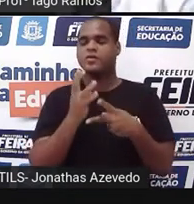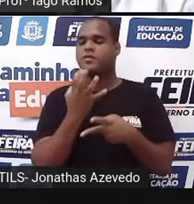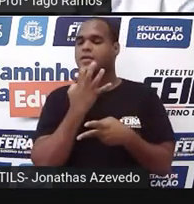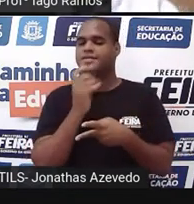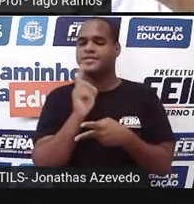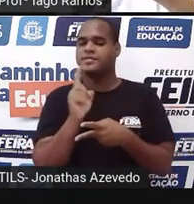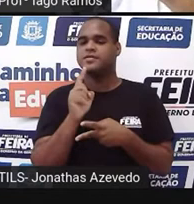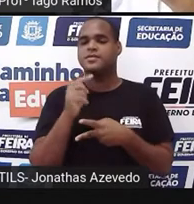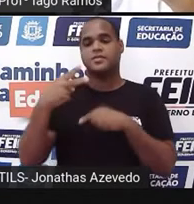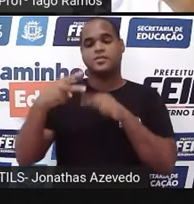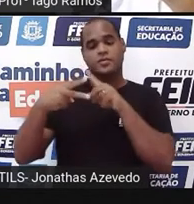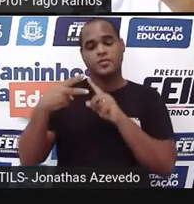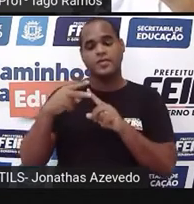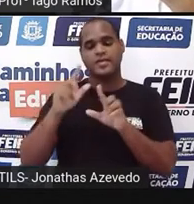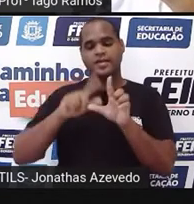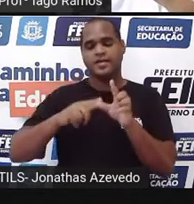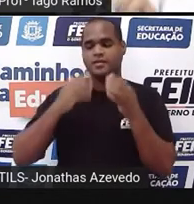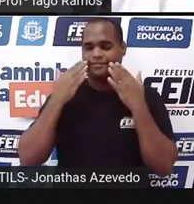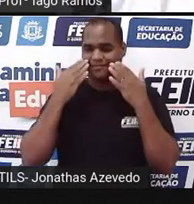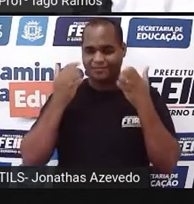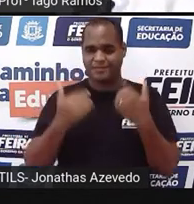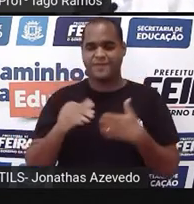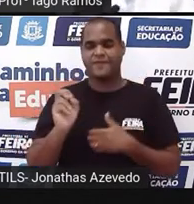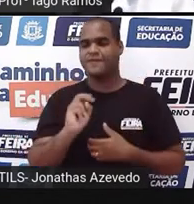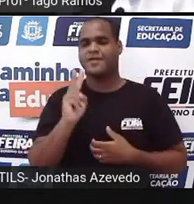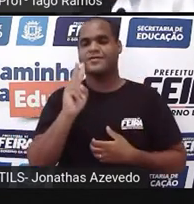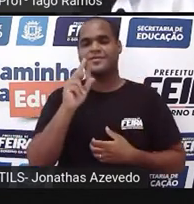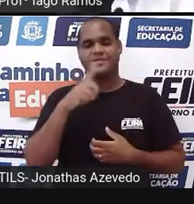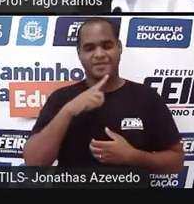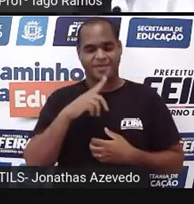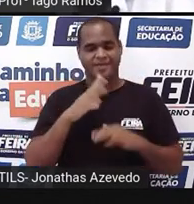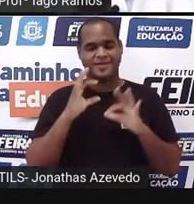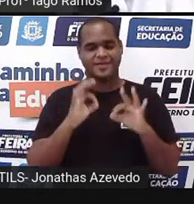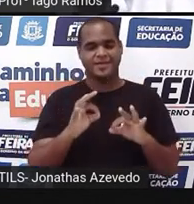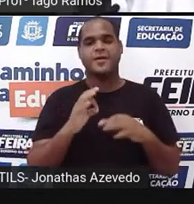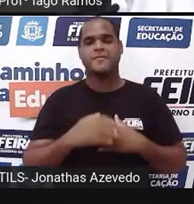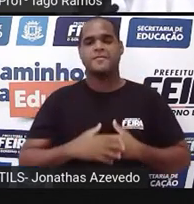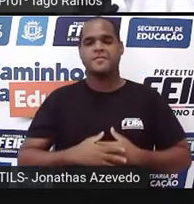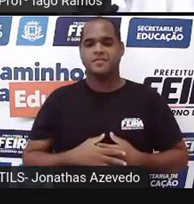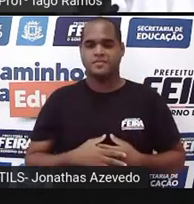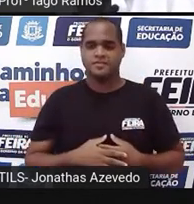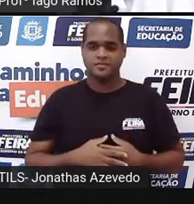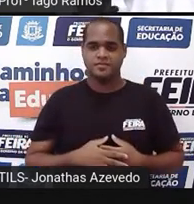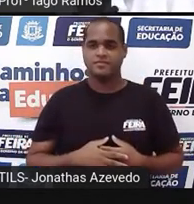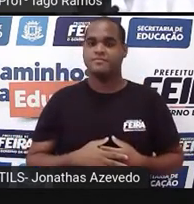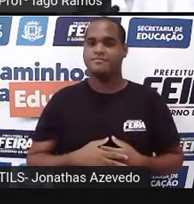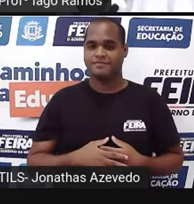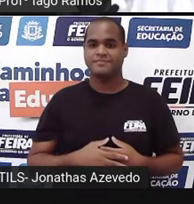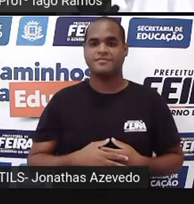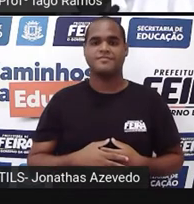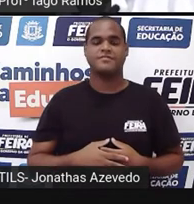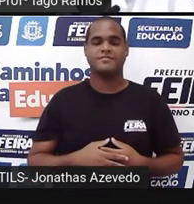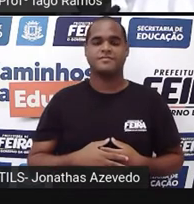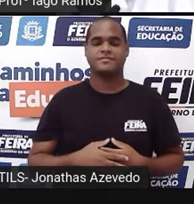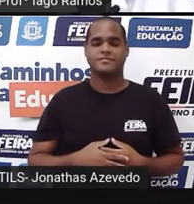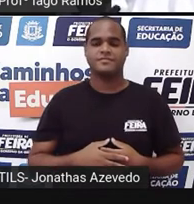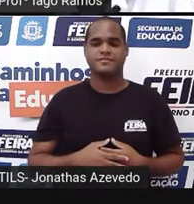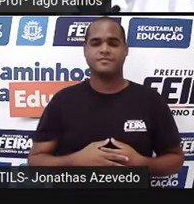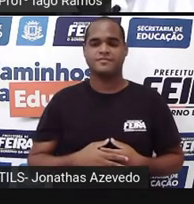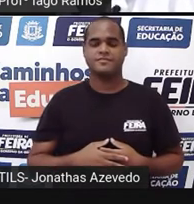de as duas letras que representam esses valores tá bom que é x e y